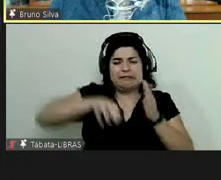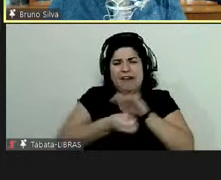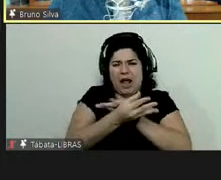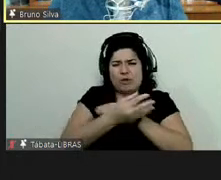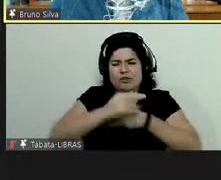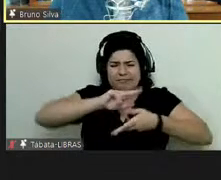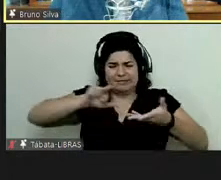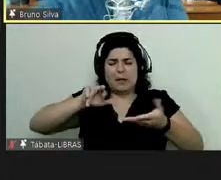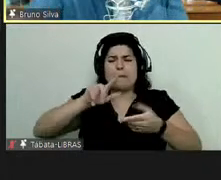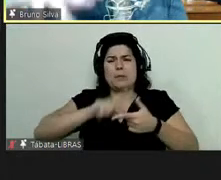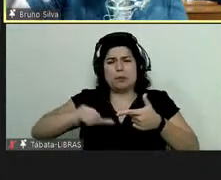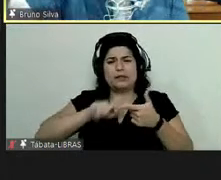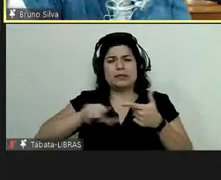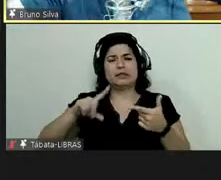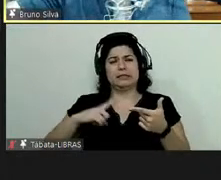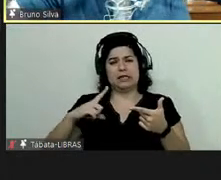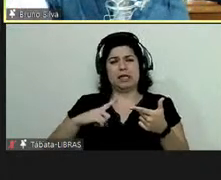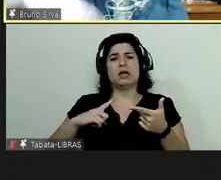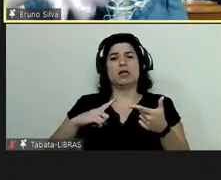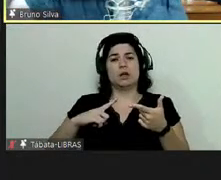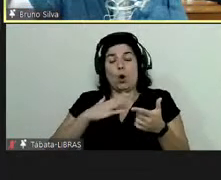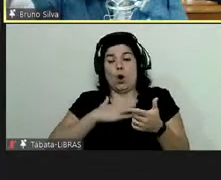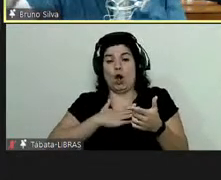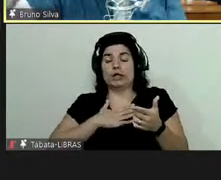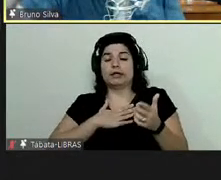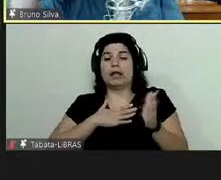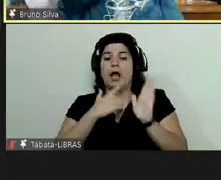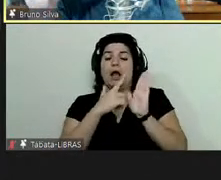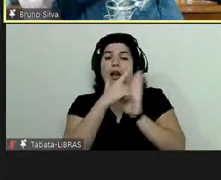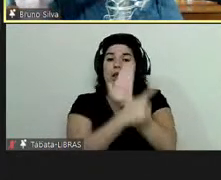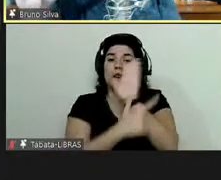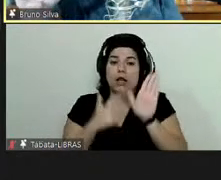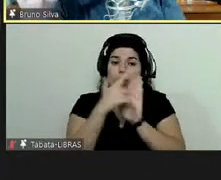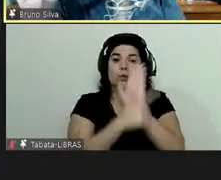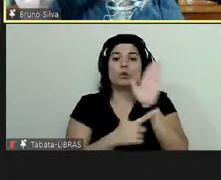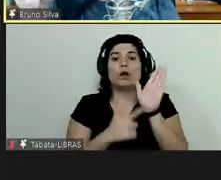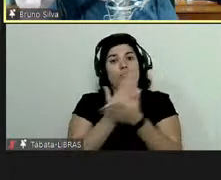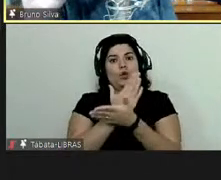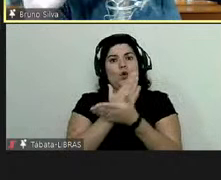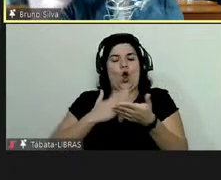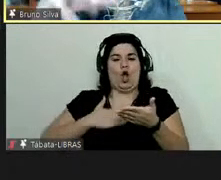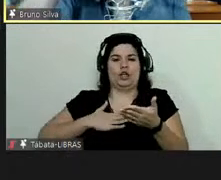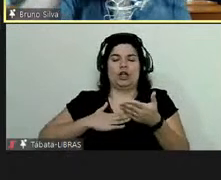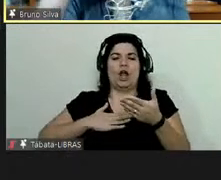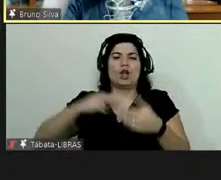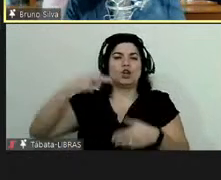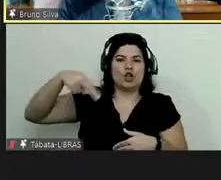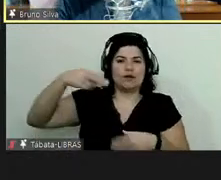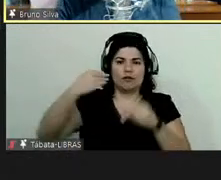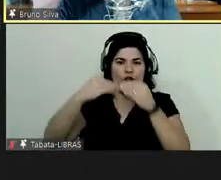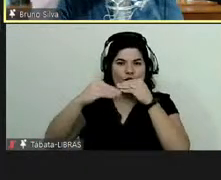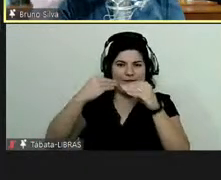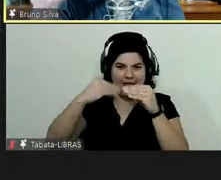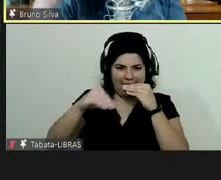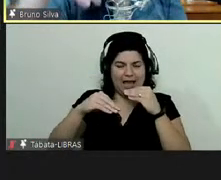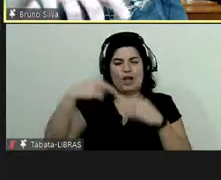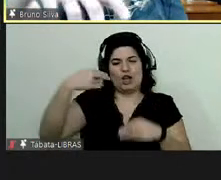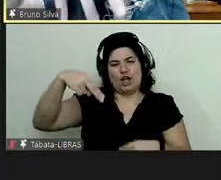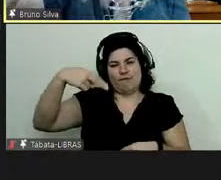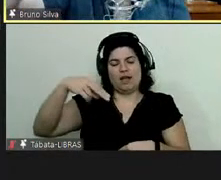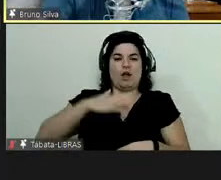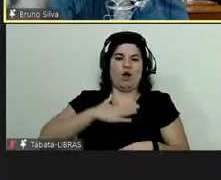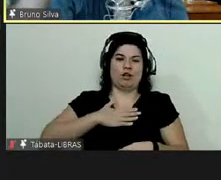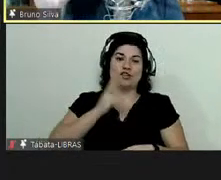e tal é para quem gosta de literatura quem quem é noveleiro a gente quer noveleiro aí também é para quem curte novela né